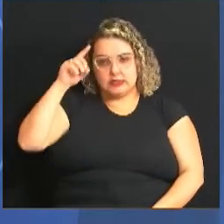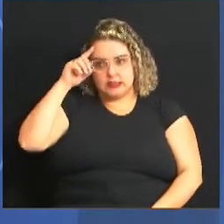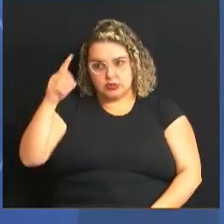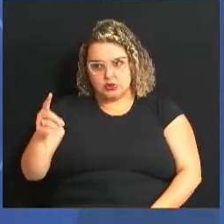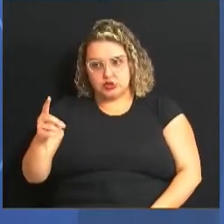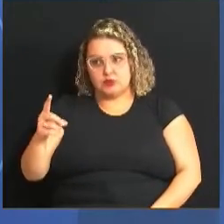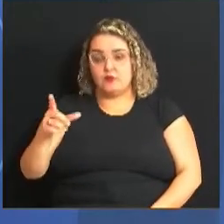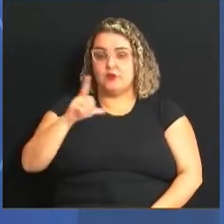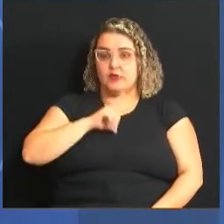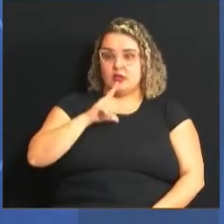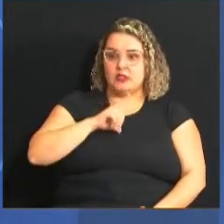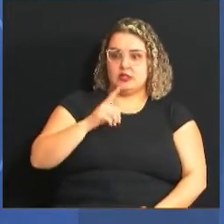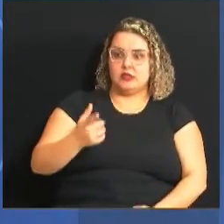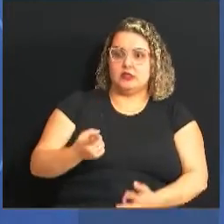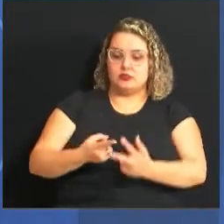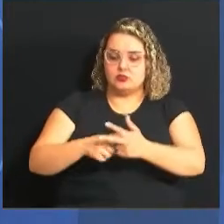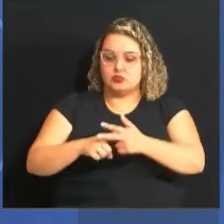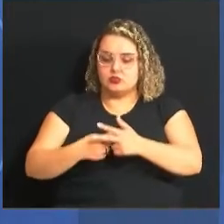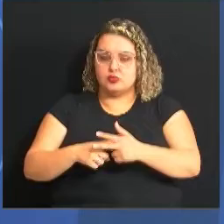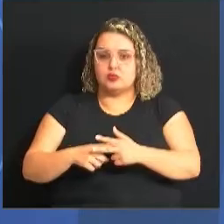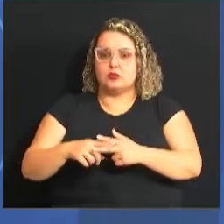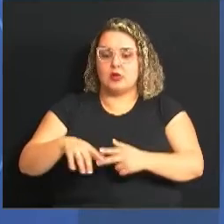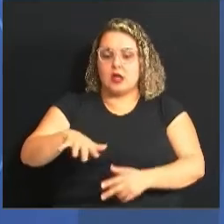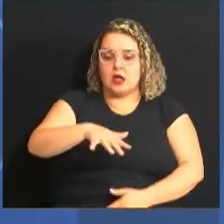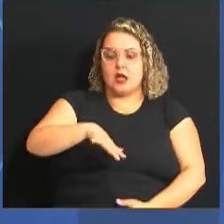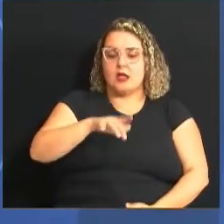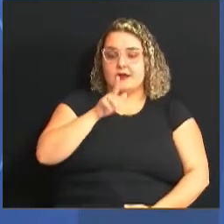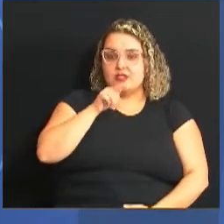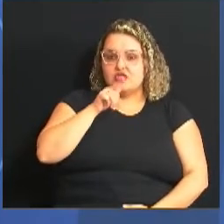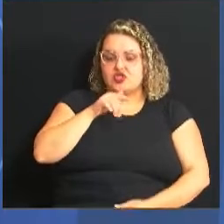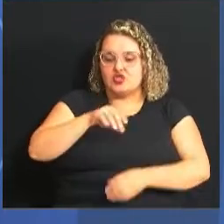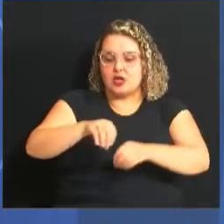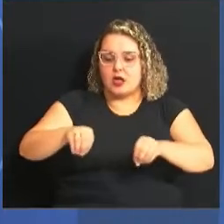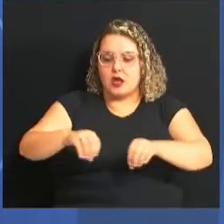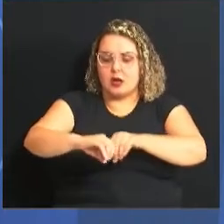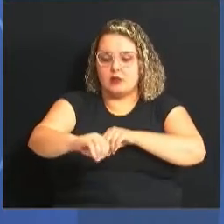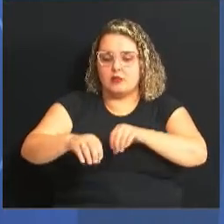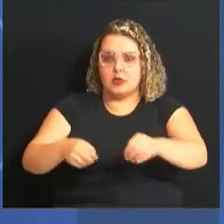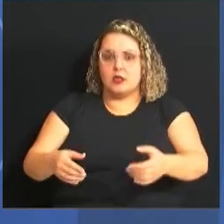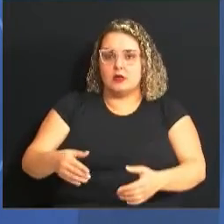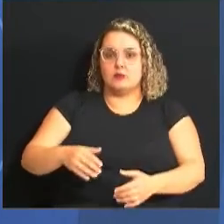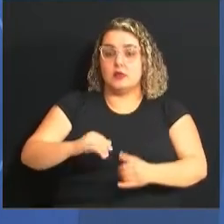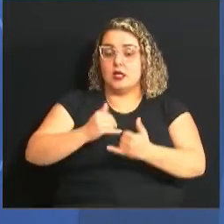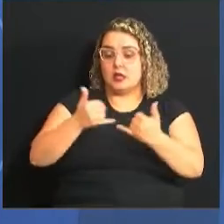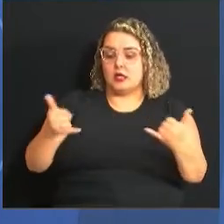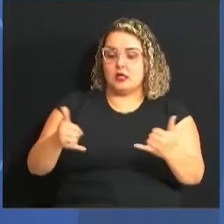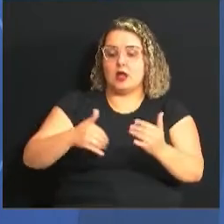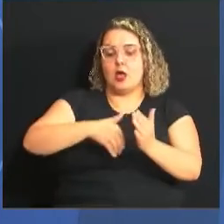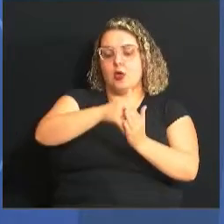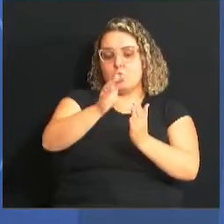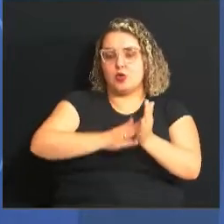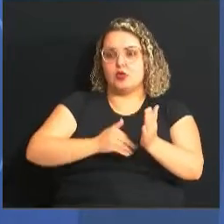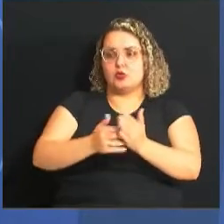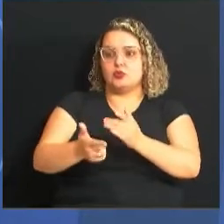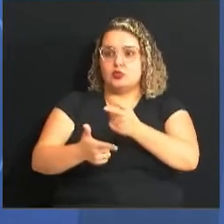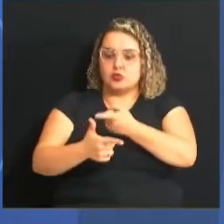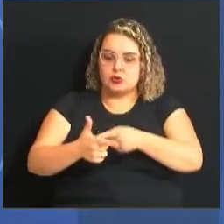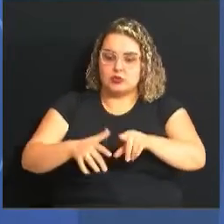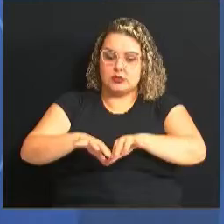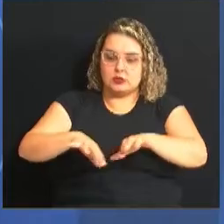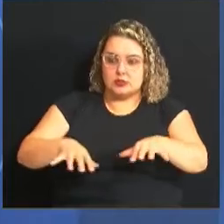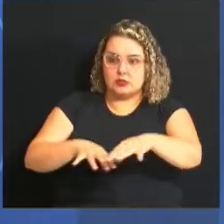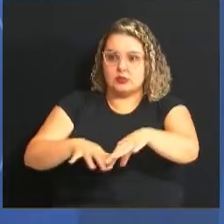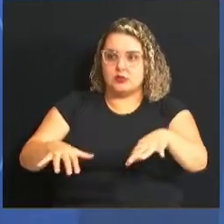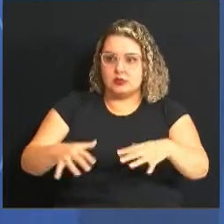ter aí o reparo de rede hidráulica e também a rede elétrica, pintura e manutenção nas divisórias e na cobertura da